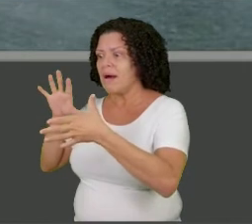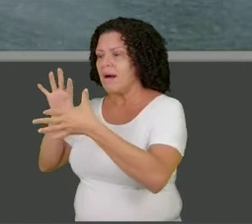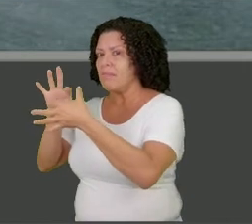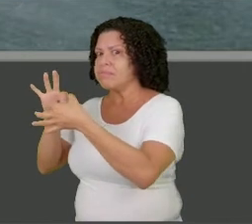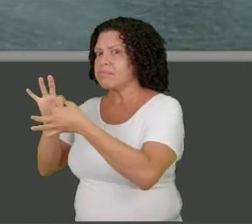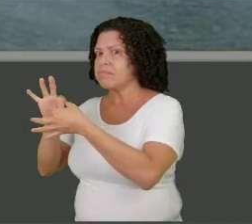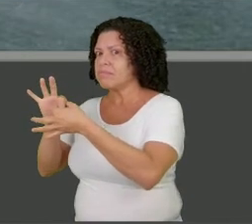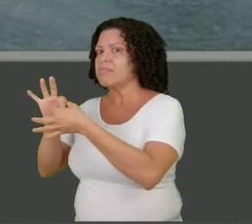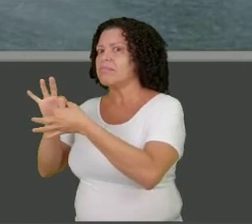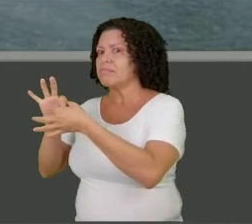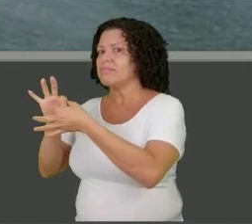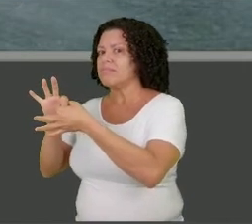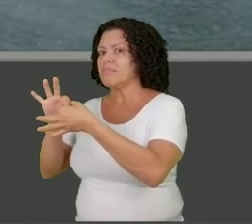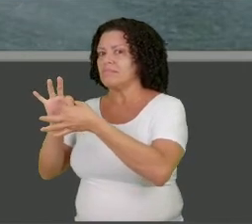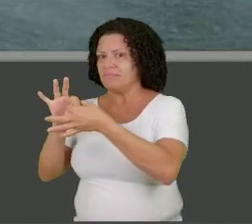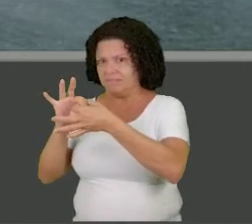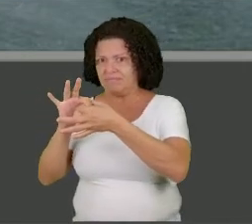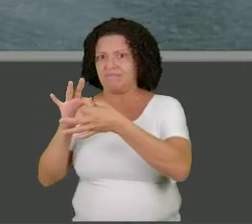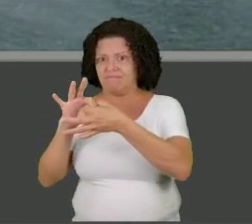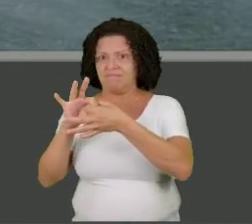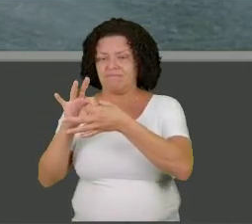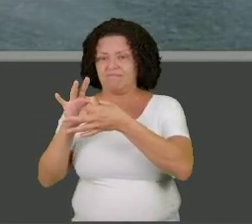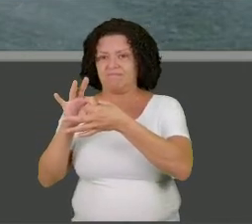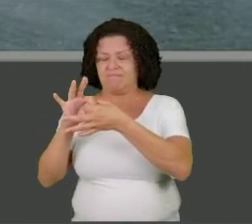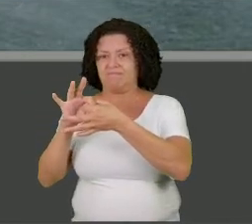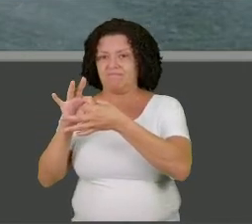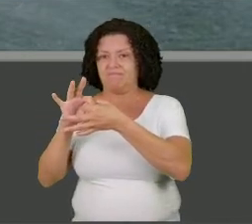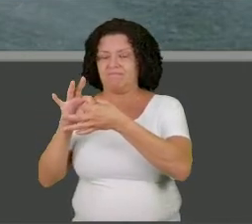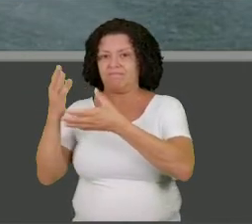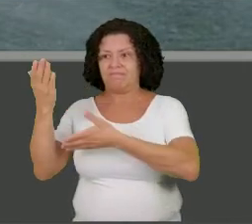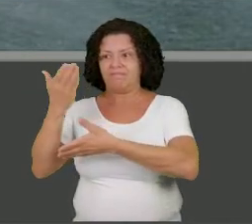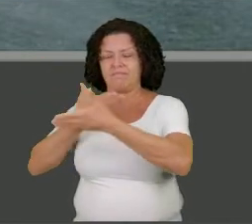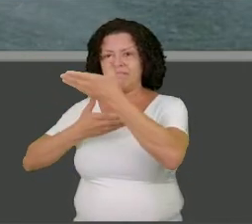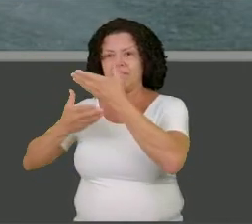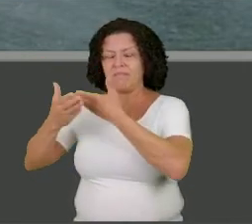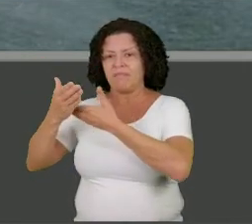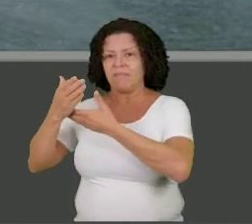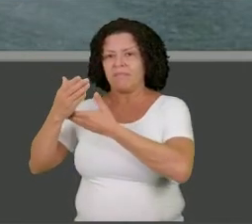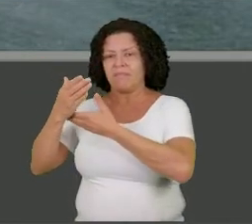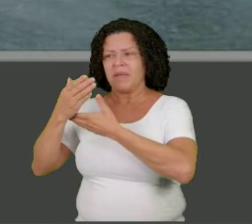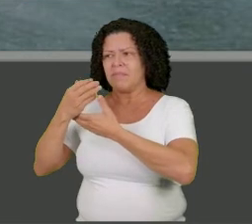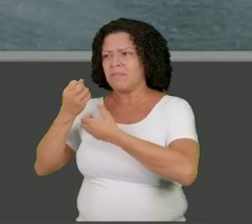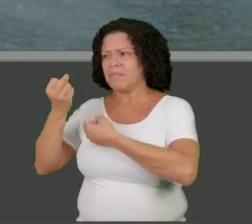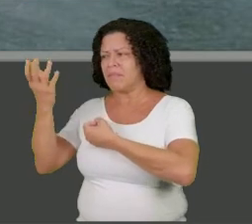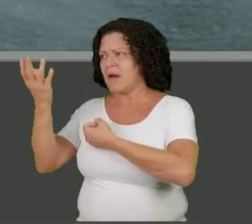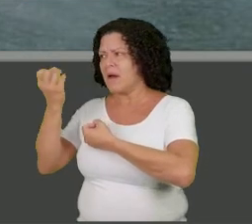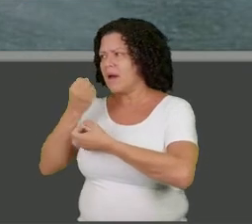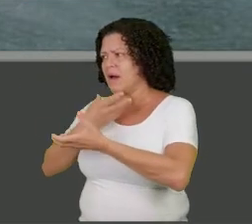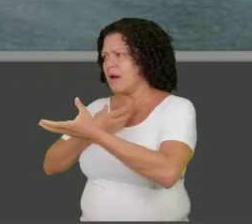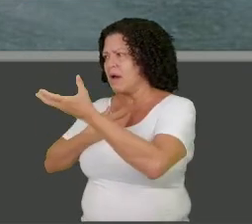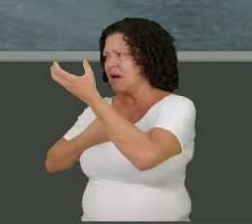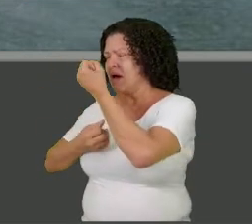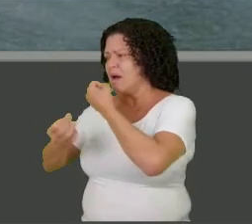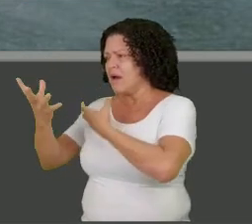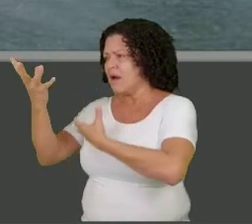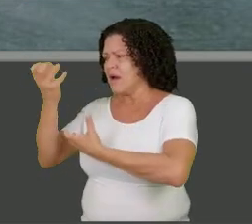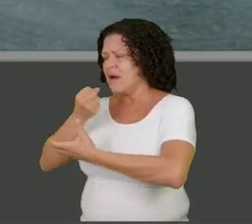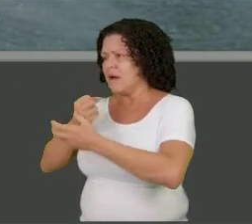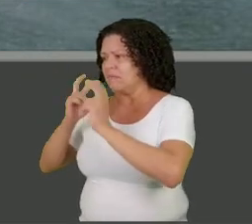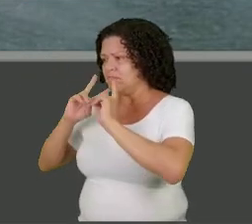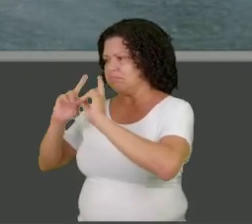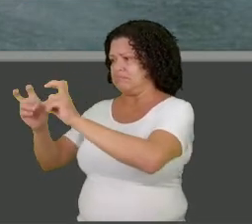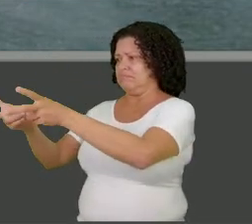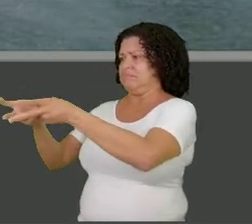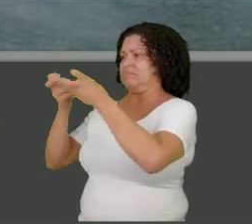formar ambientes, capaz de formar, capaz de transmitir mensagens que